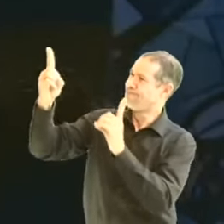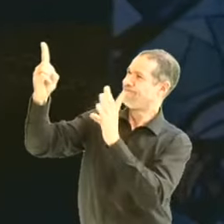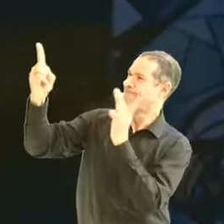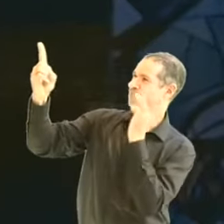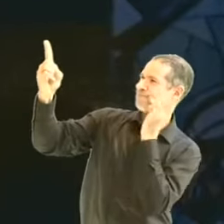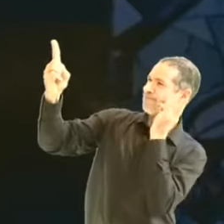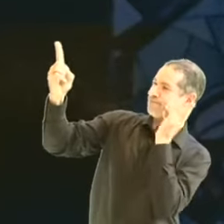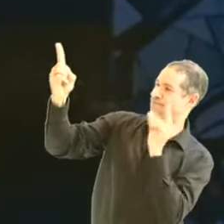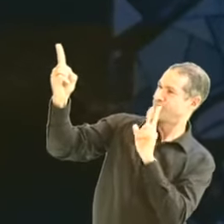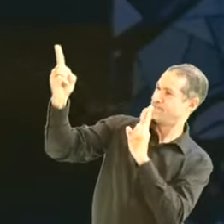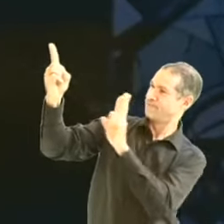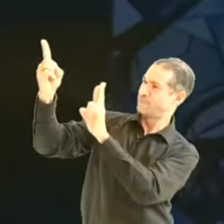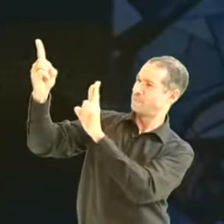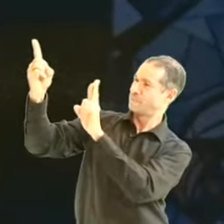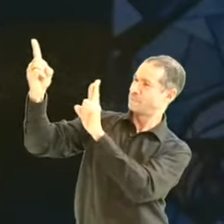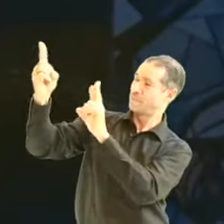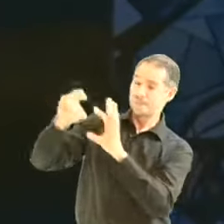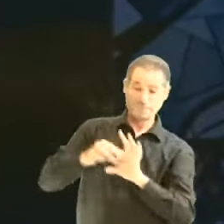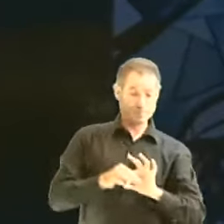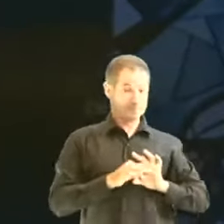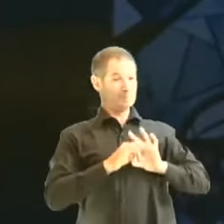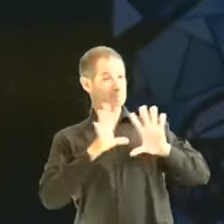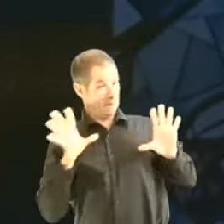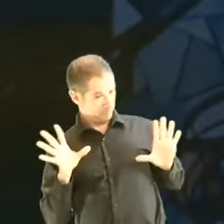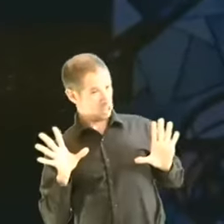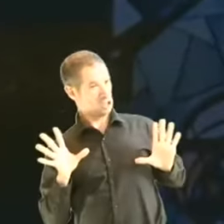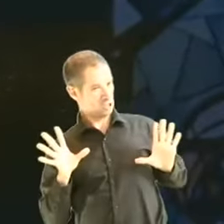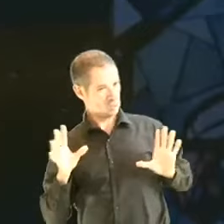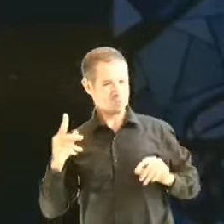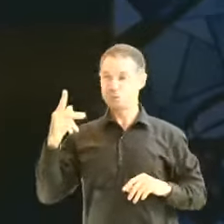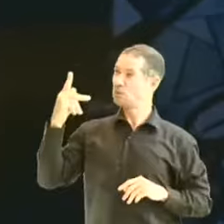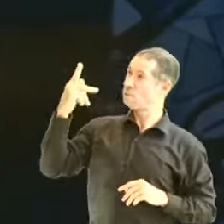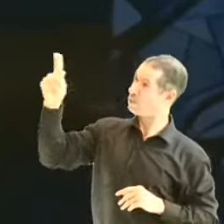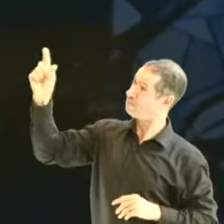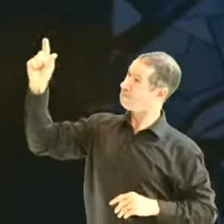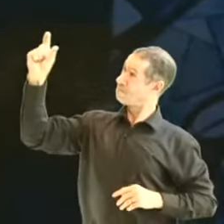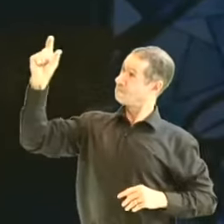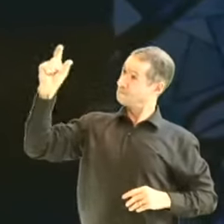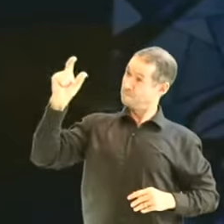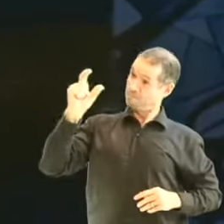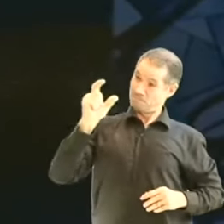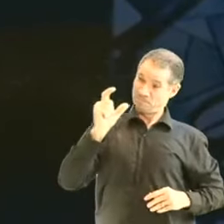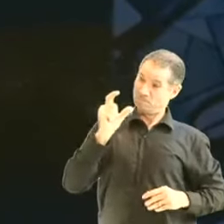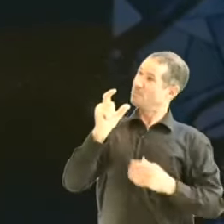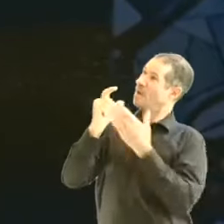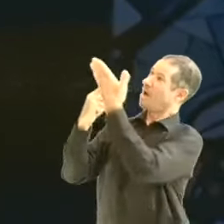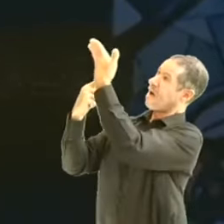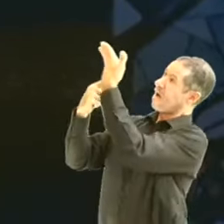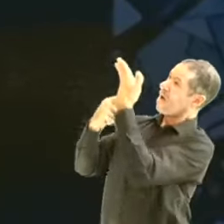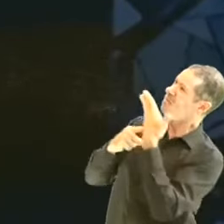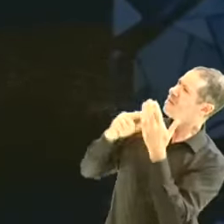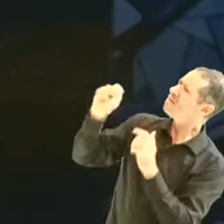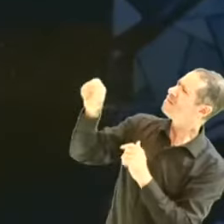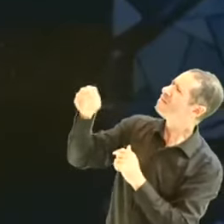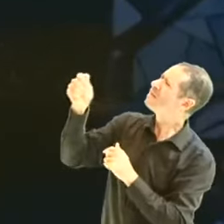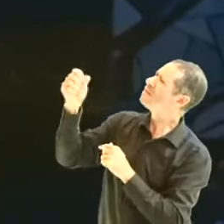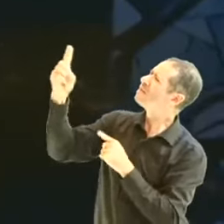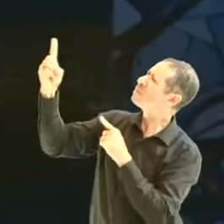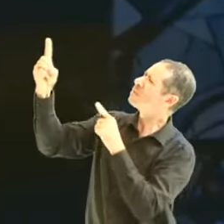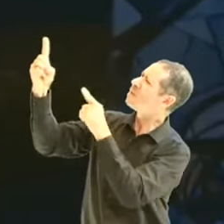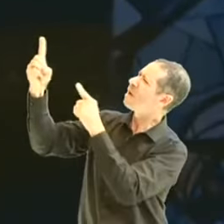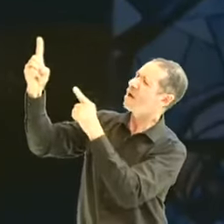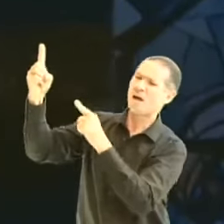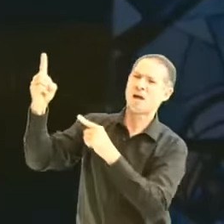do Senhor e permitimos que através da Sua palavra Ele nos revele quem Ele é, então,